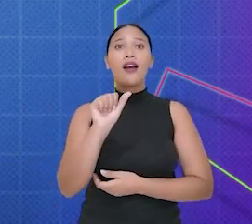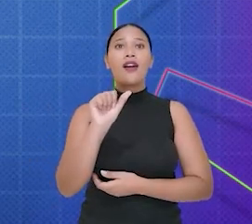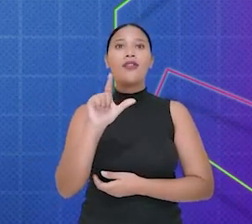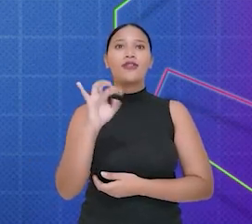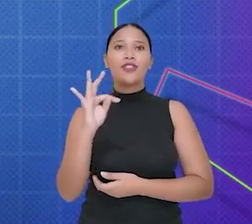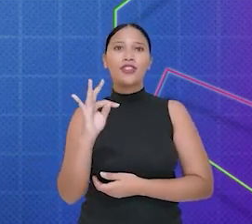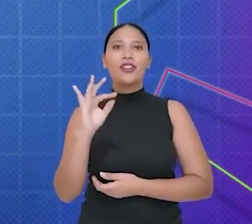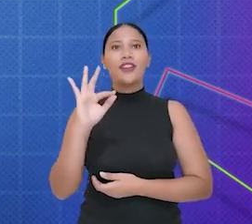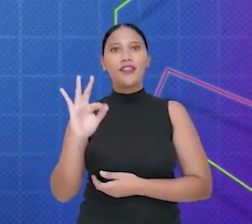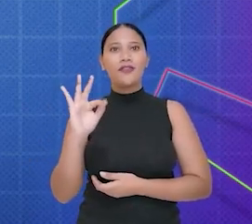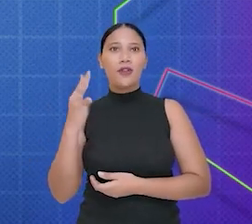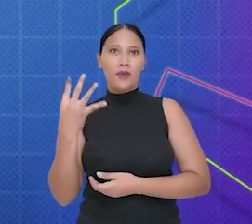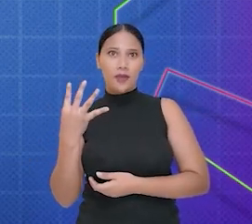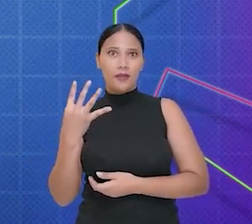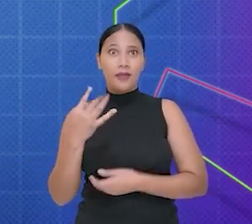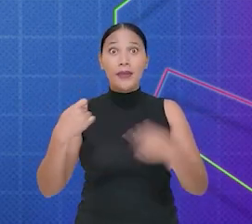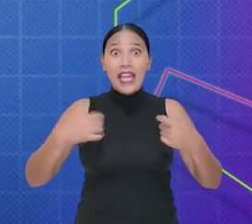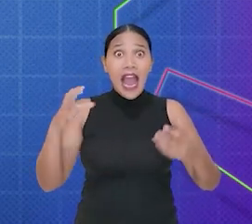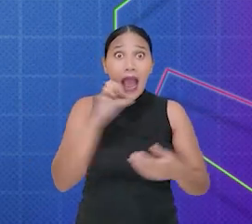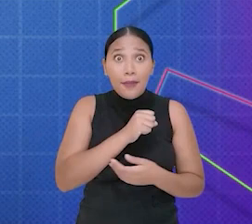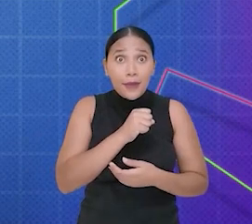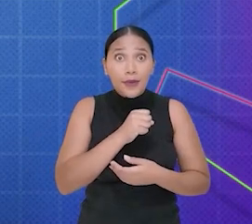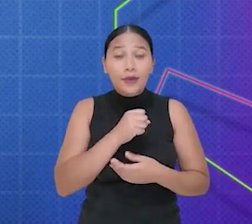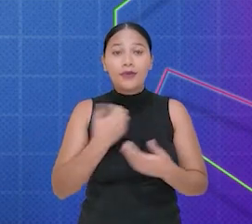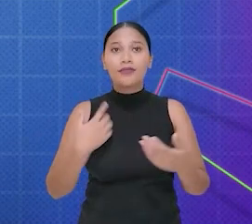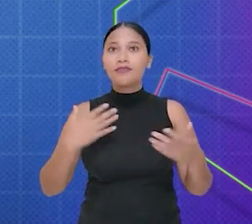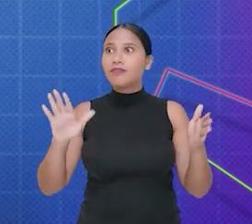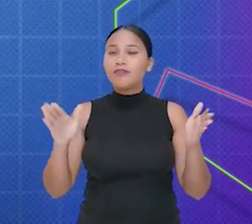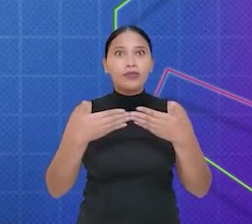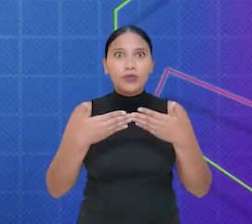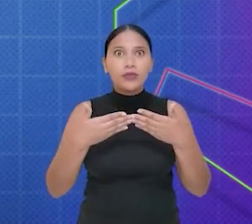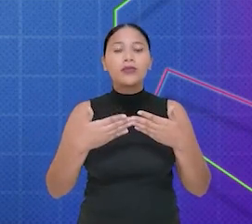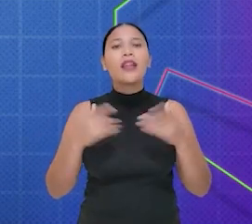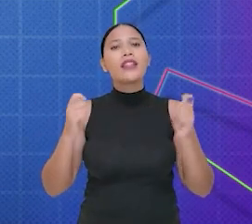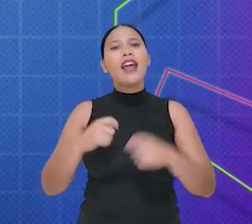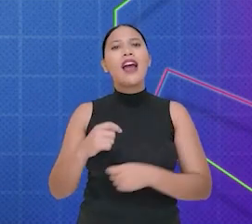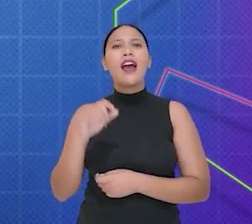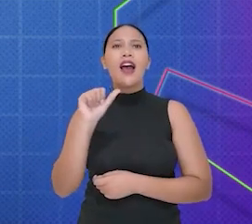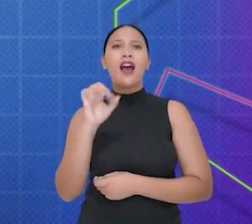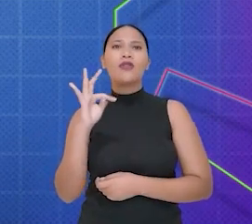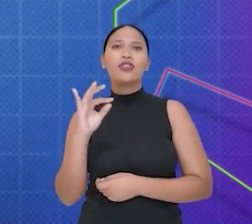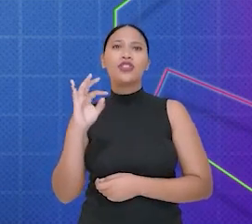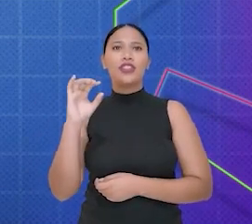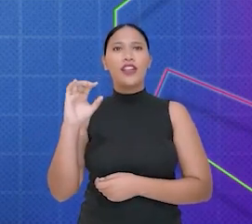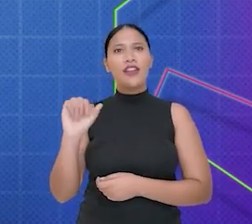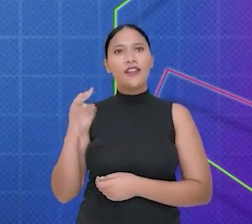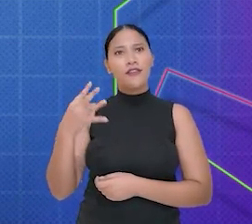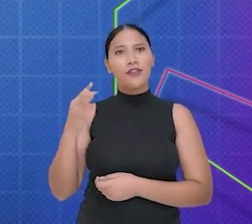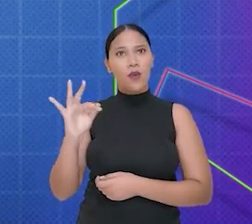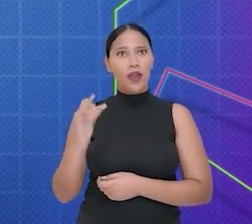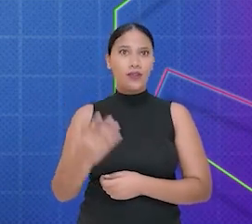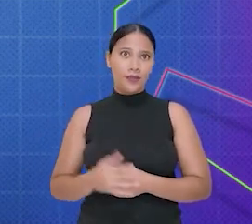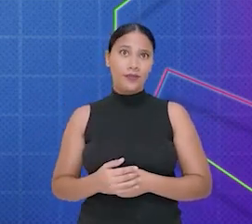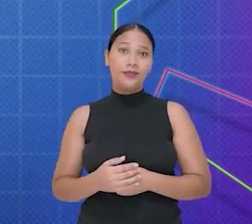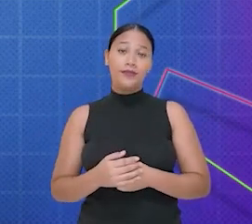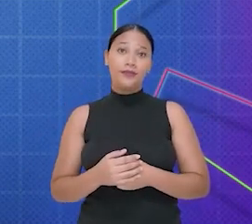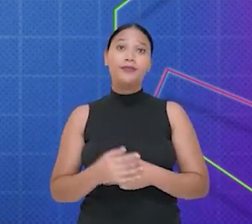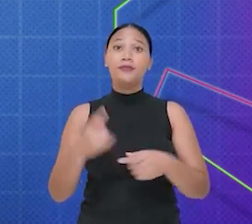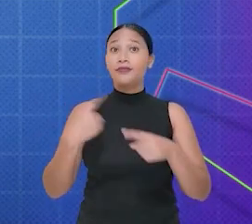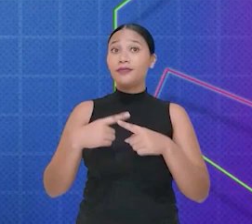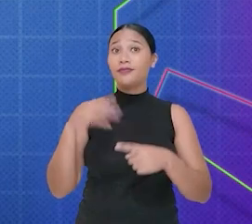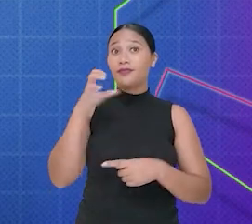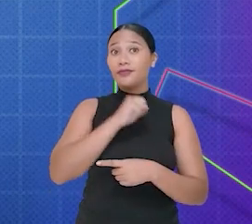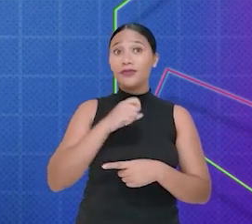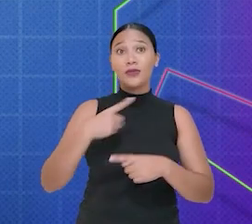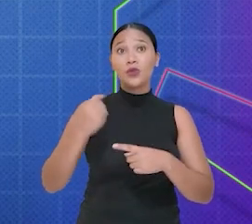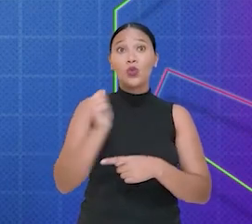com Alt F4. Se você precisar fechar rapidamente um programa ou janela, pode utilizar o atalho de teclado Alt F4.